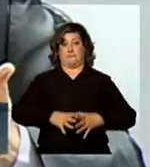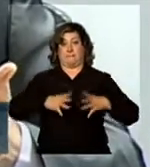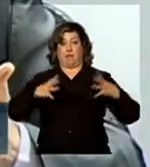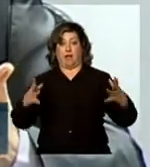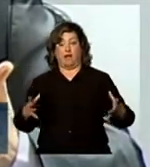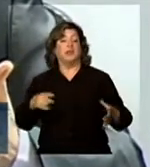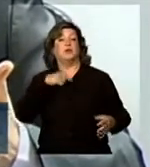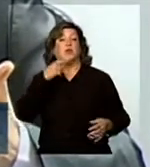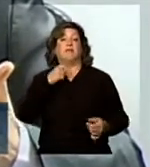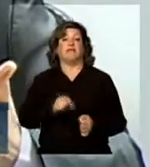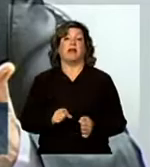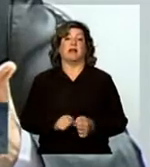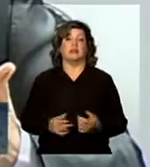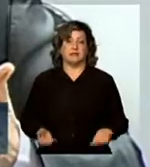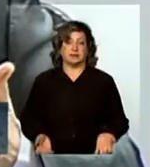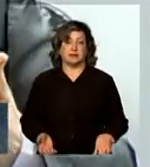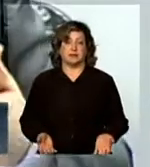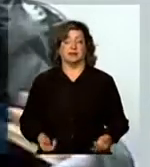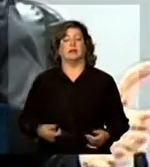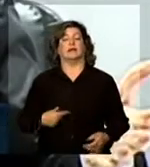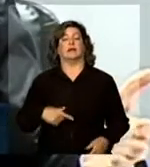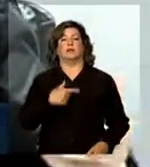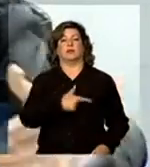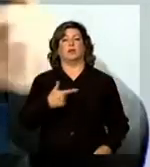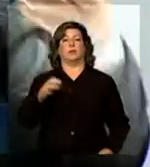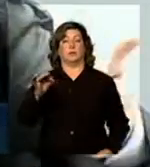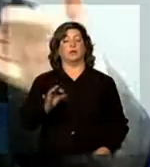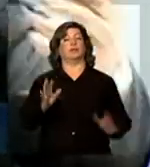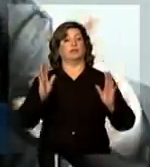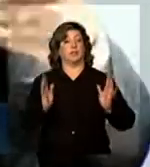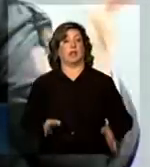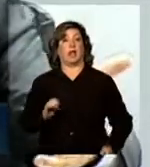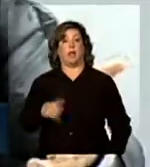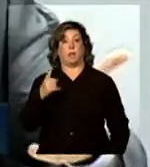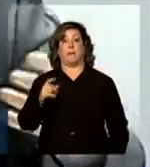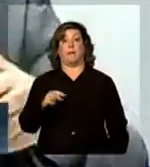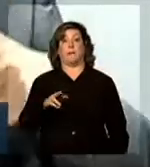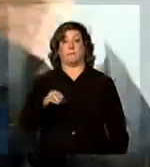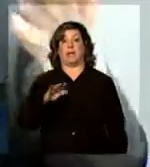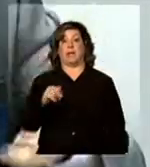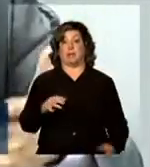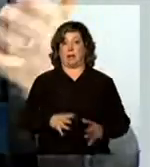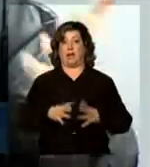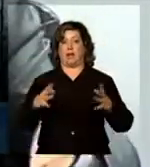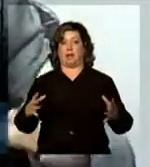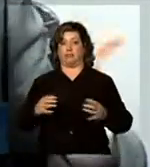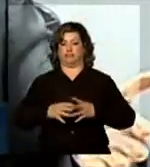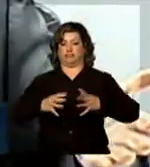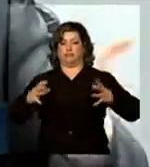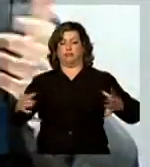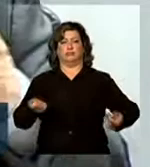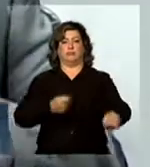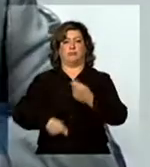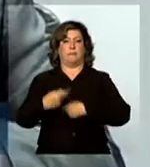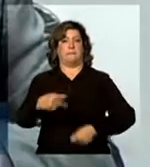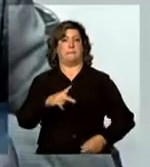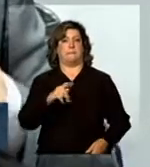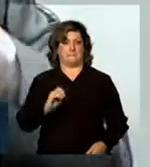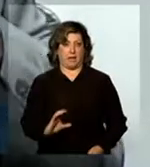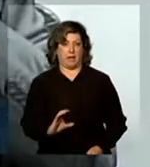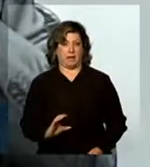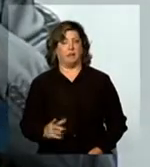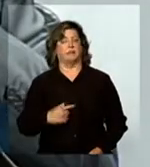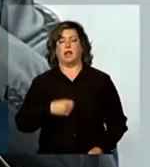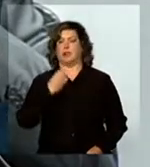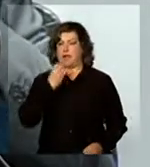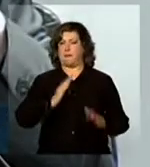não realizar. Então, eu diria que já com 22% já é uma meta ambiciosa de expansão dos investimentos do PAC. Está de